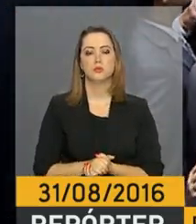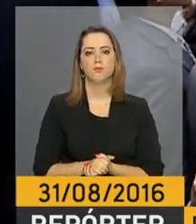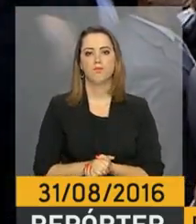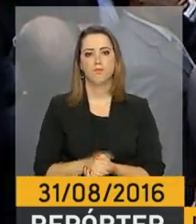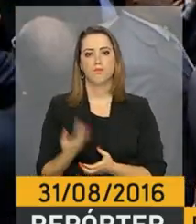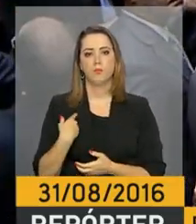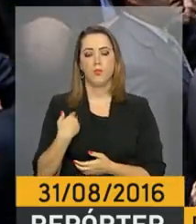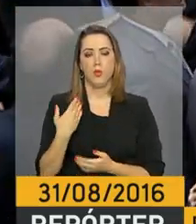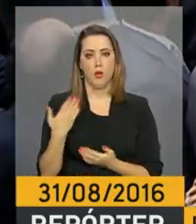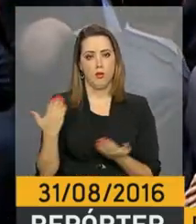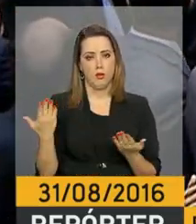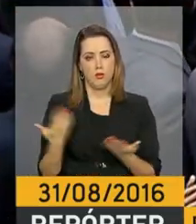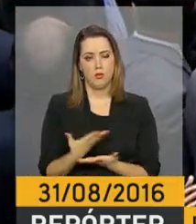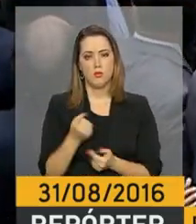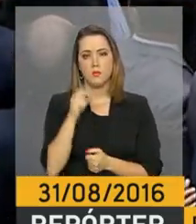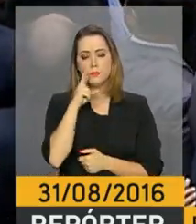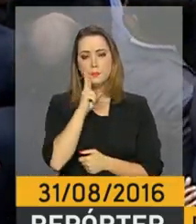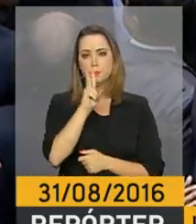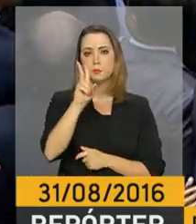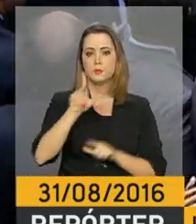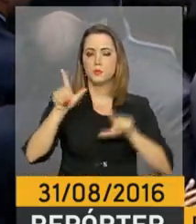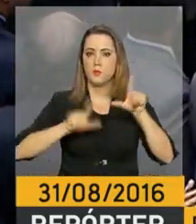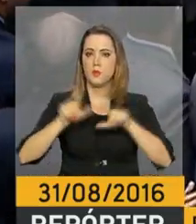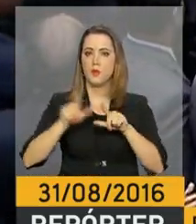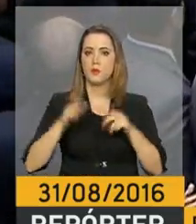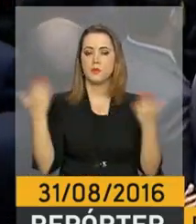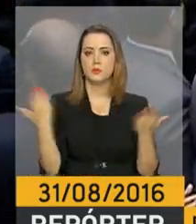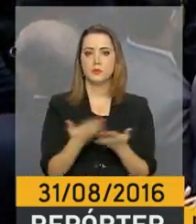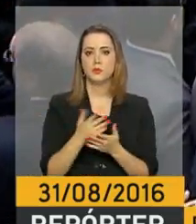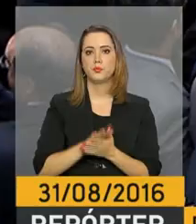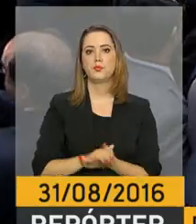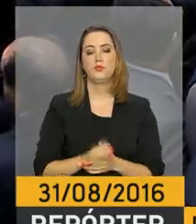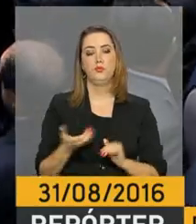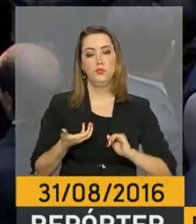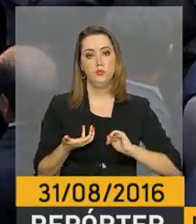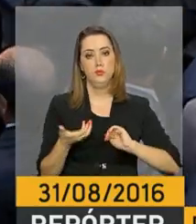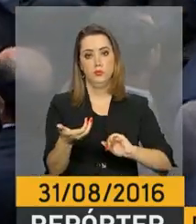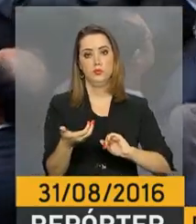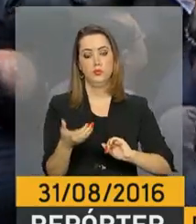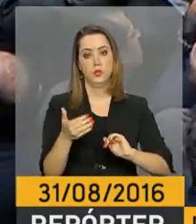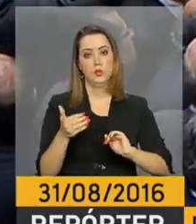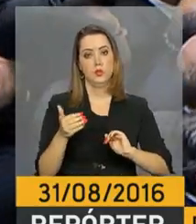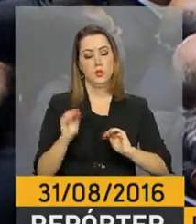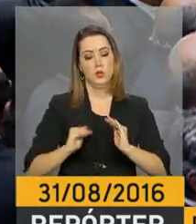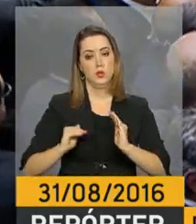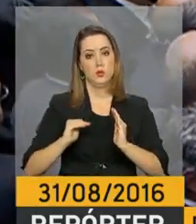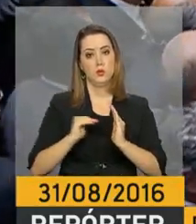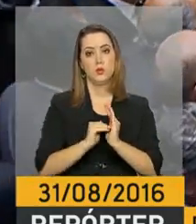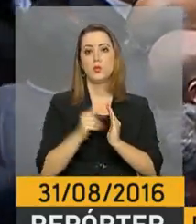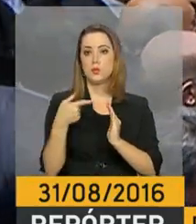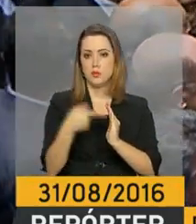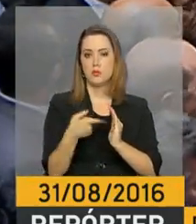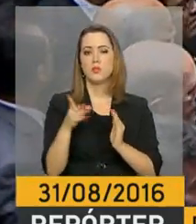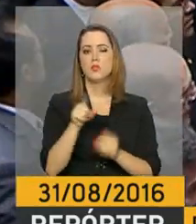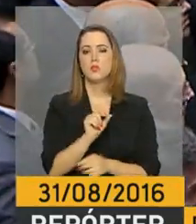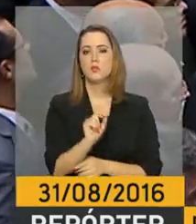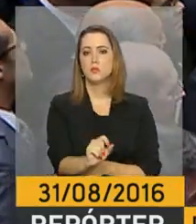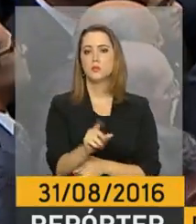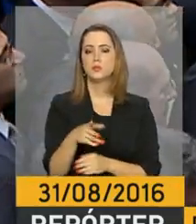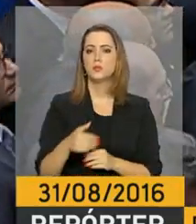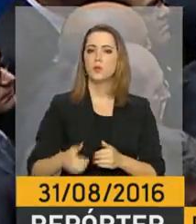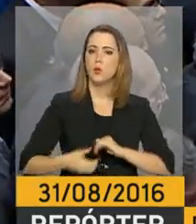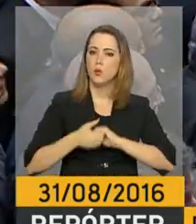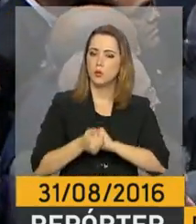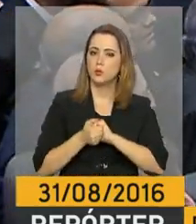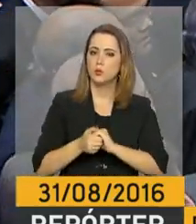Temos imagens ao vivo do plenário do Senado Federal. O presidente Michel Temer recebe os